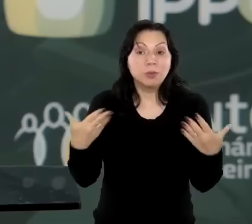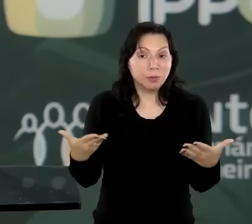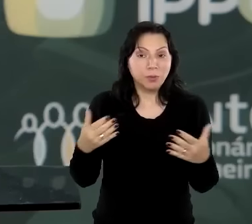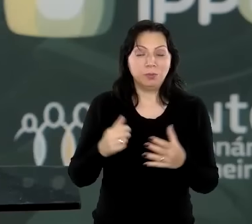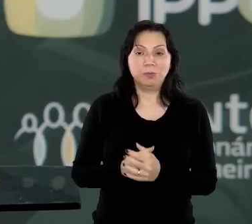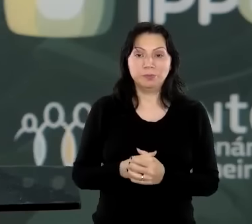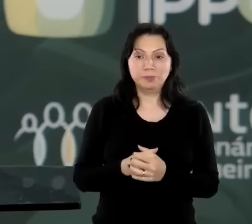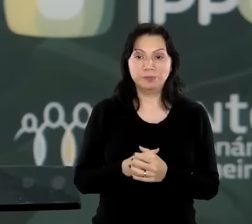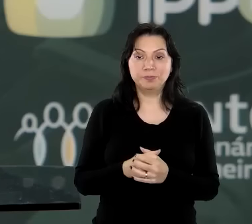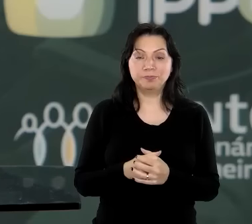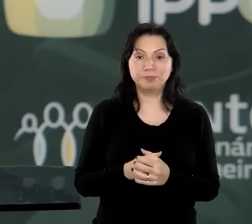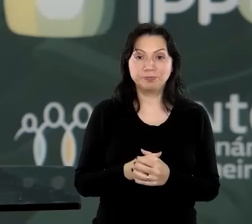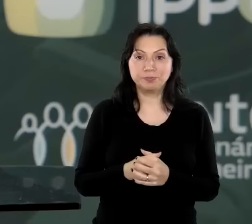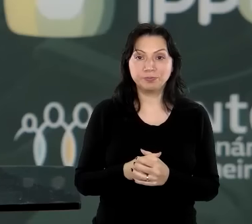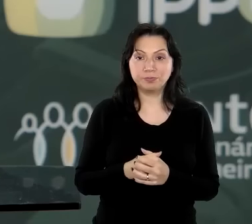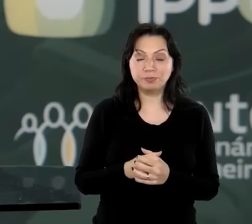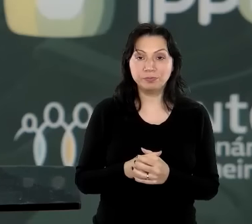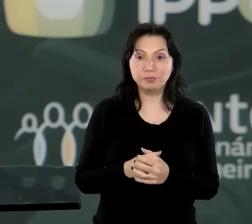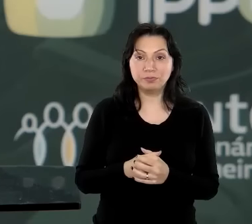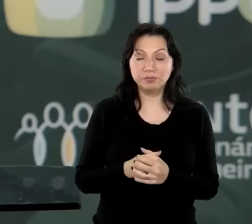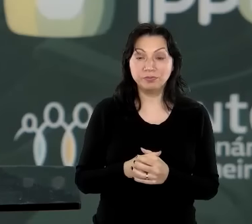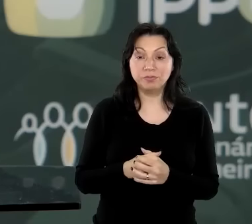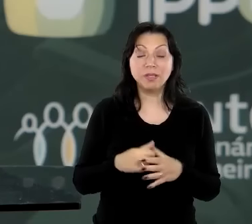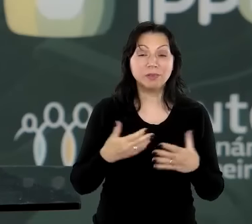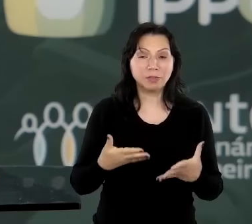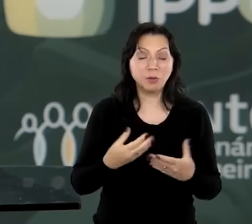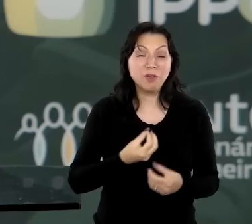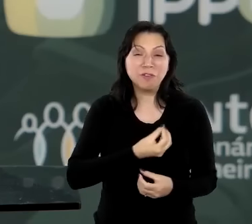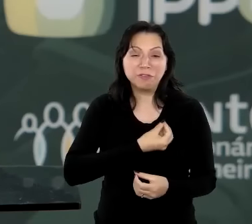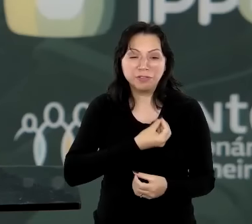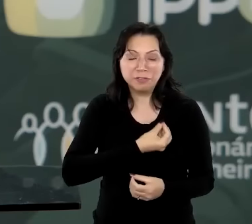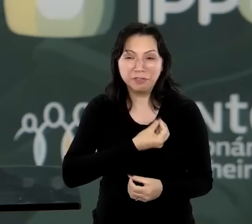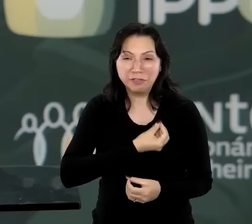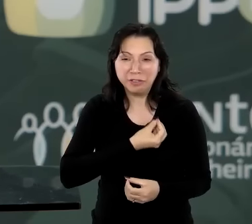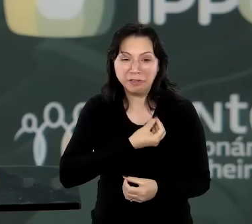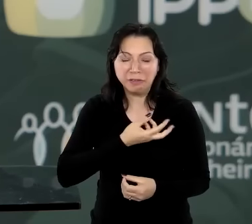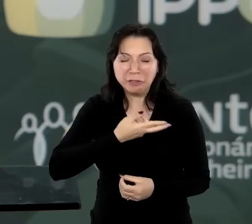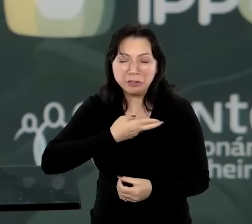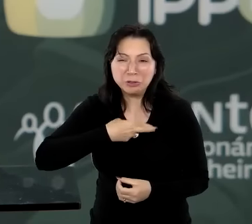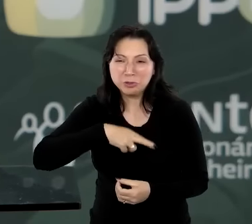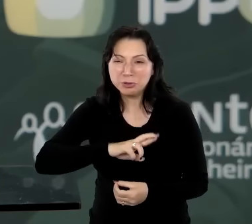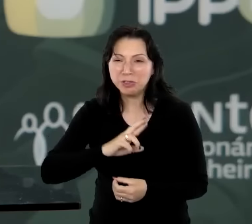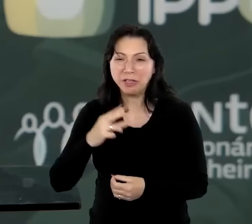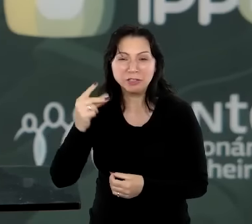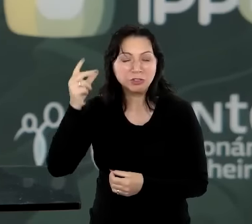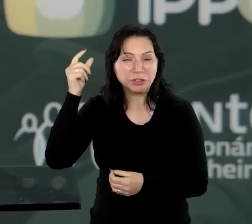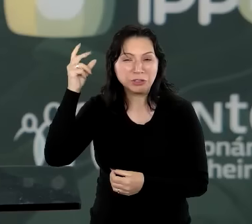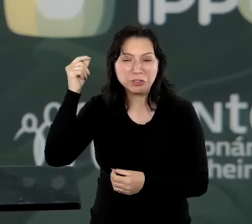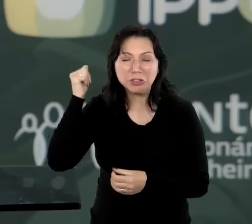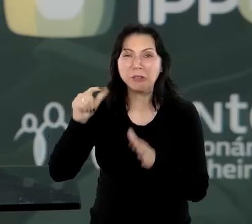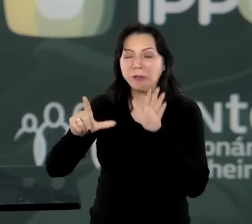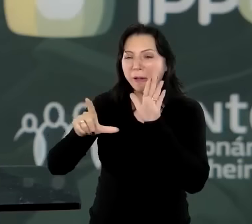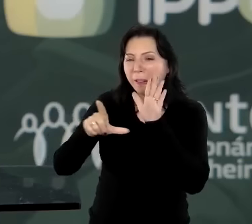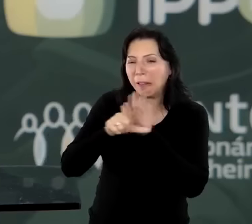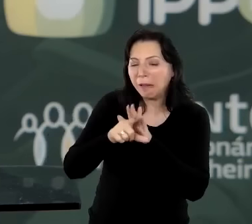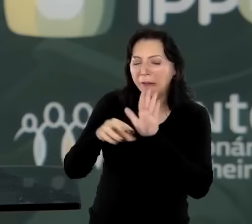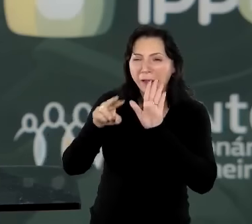que voltar para esta antiga religiosidade era